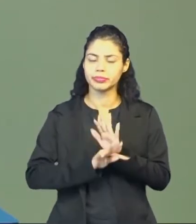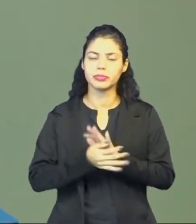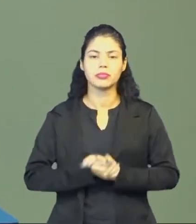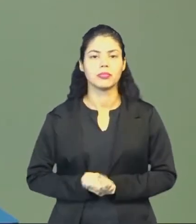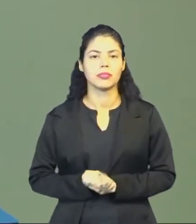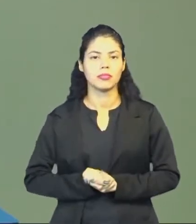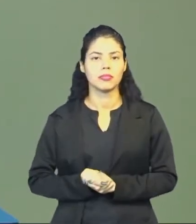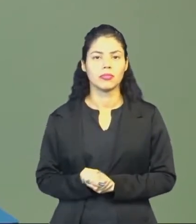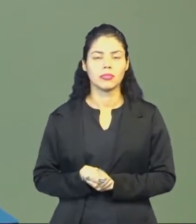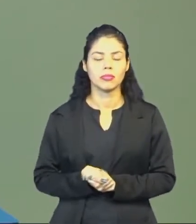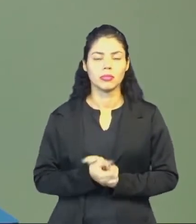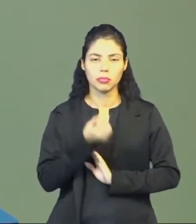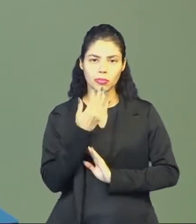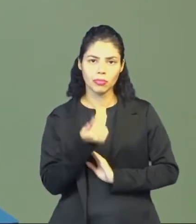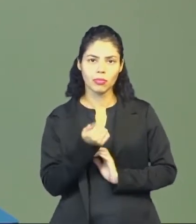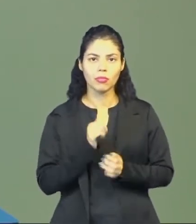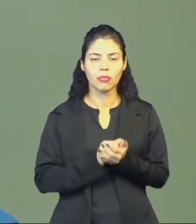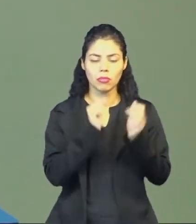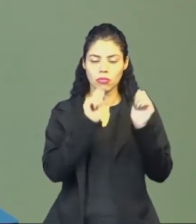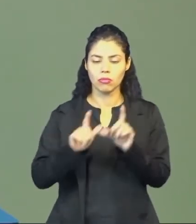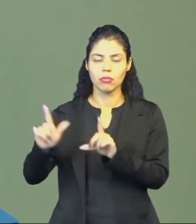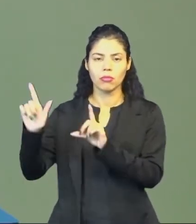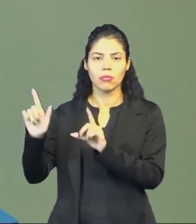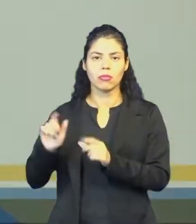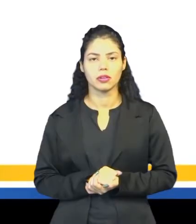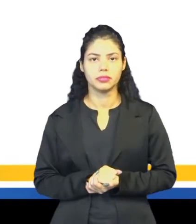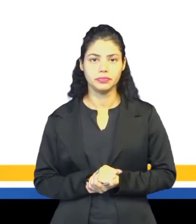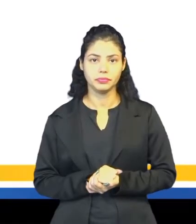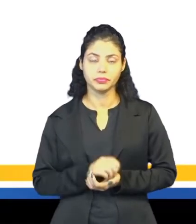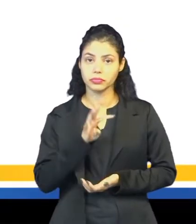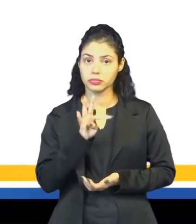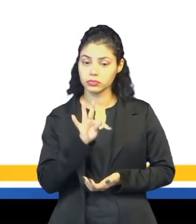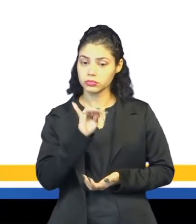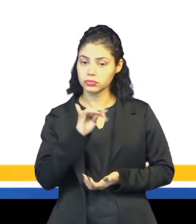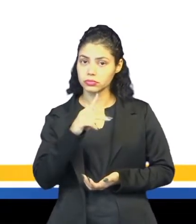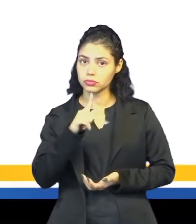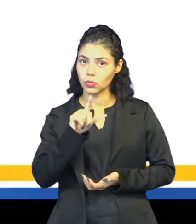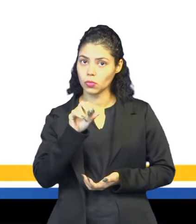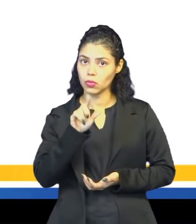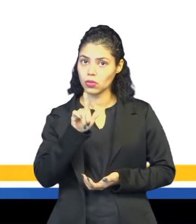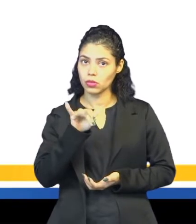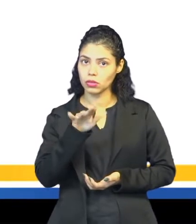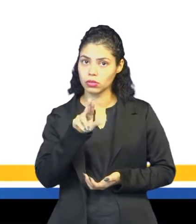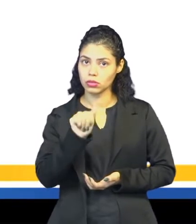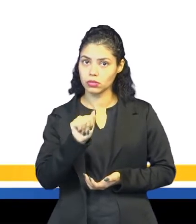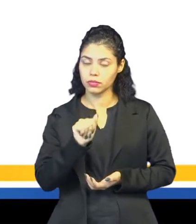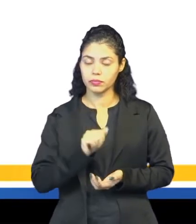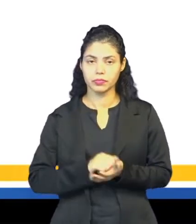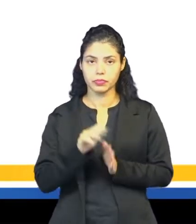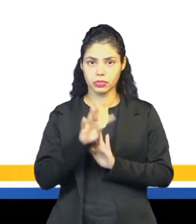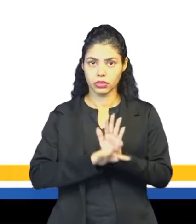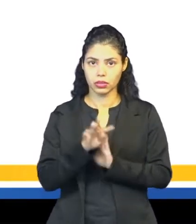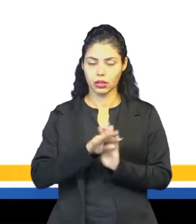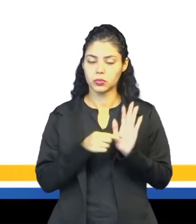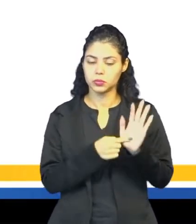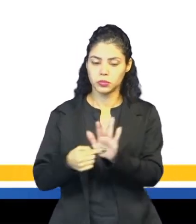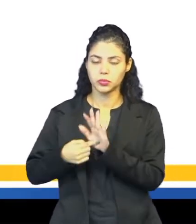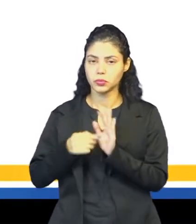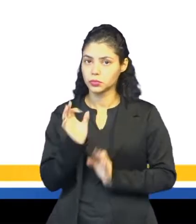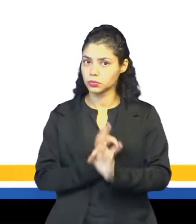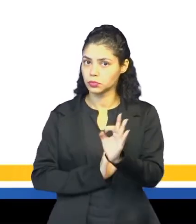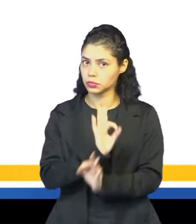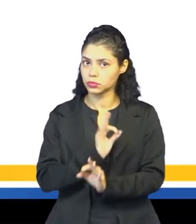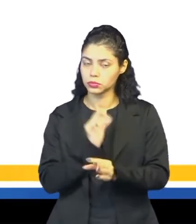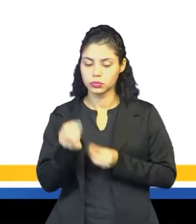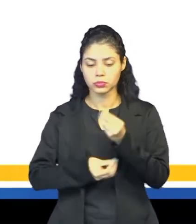essa definição aí, tá bom? Acompanhe comigo aí no slide. Tipologia textual refere-se à